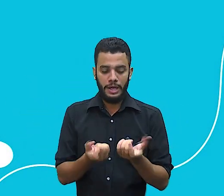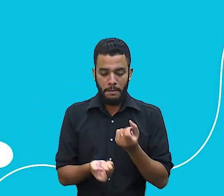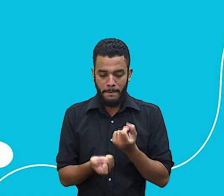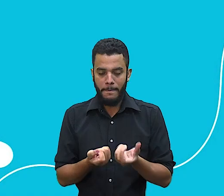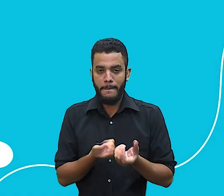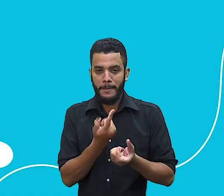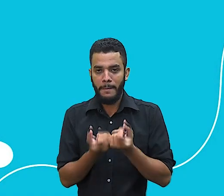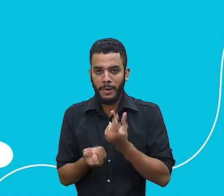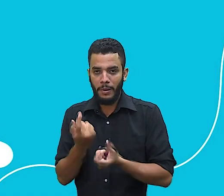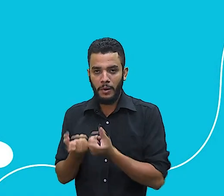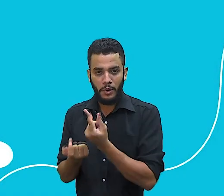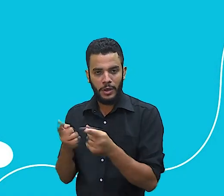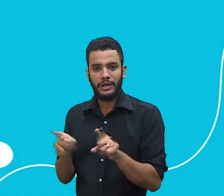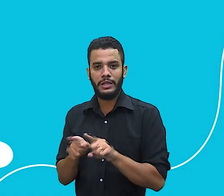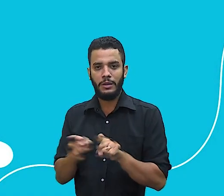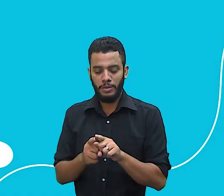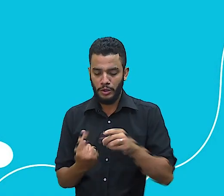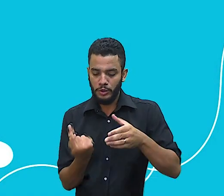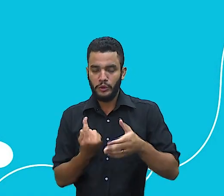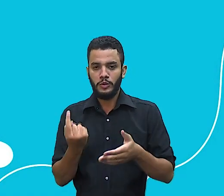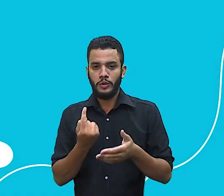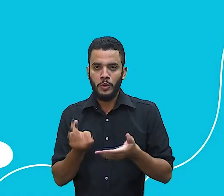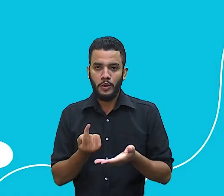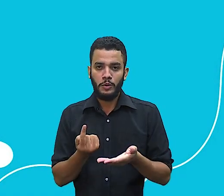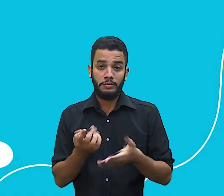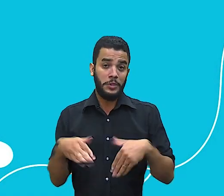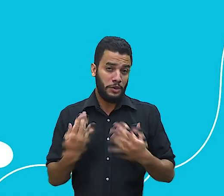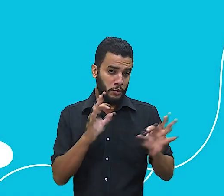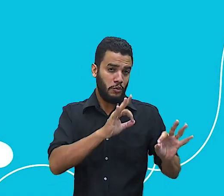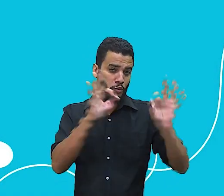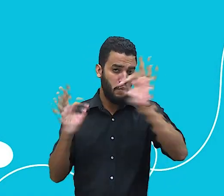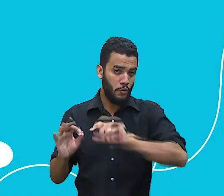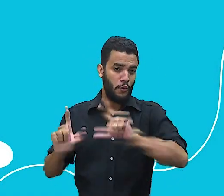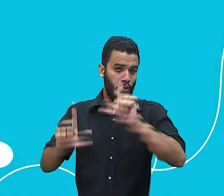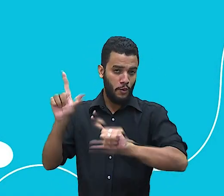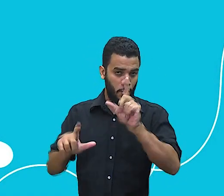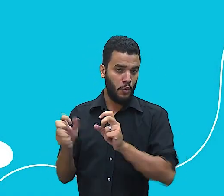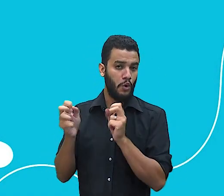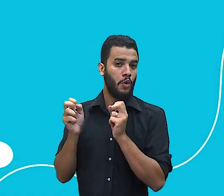acampamento já garante muita diversão. Fiquem ligados que tem mais dicas bem